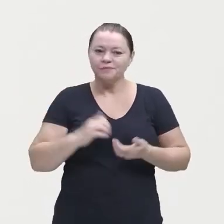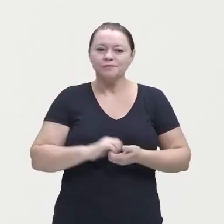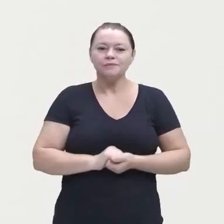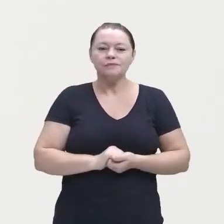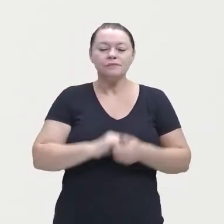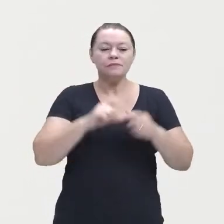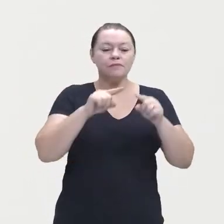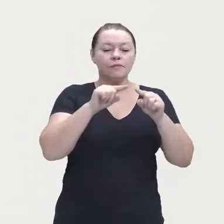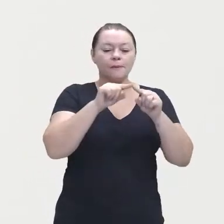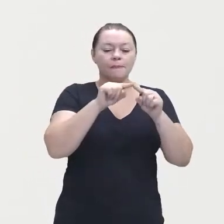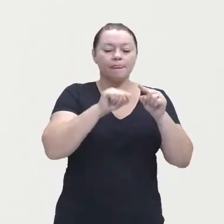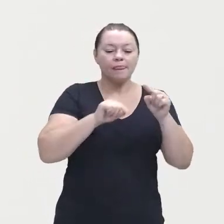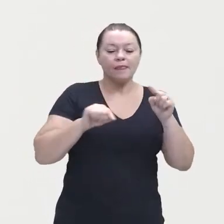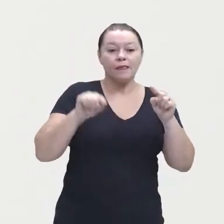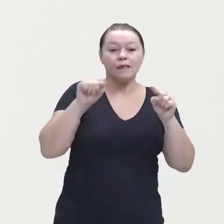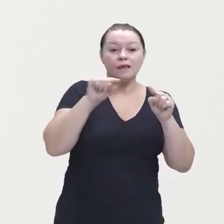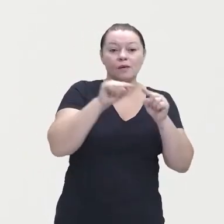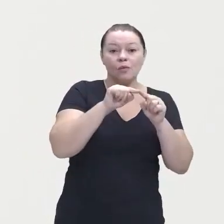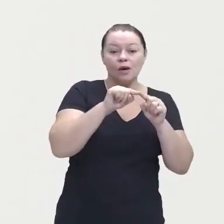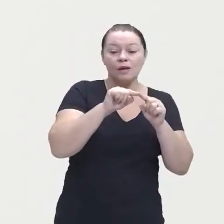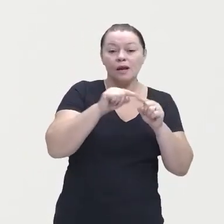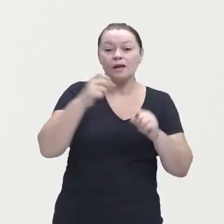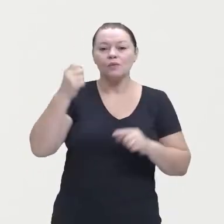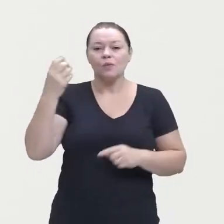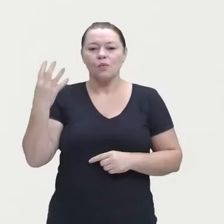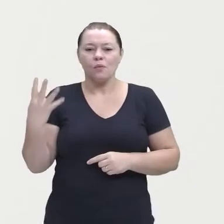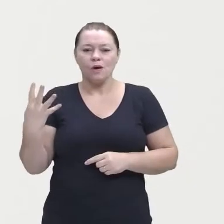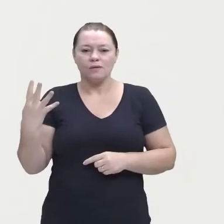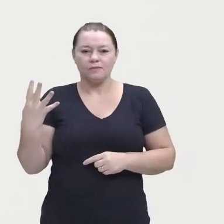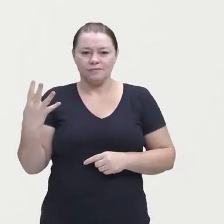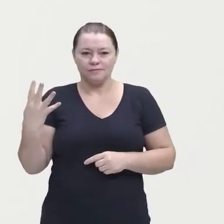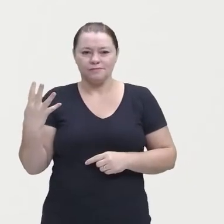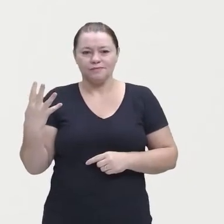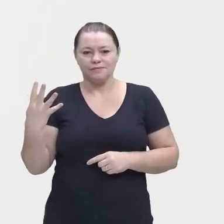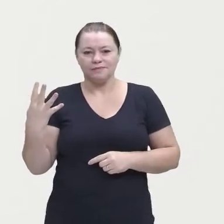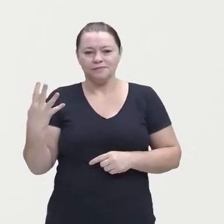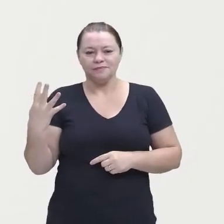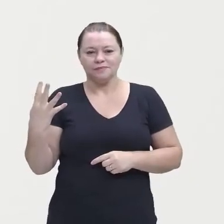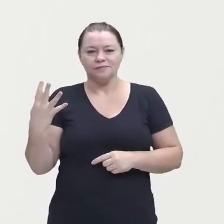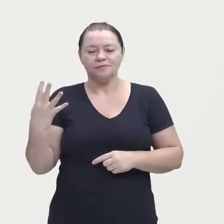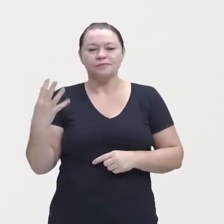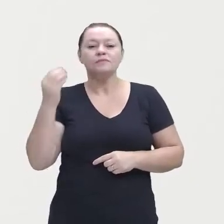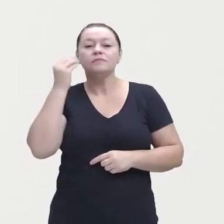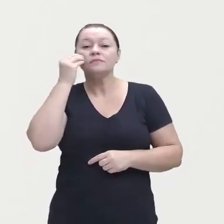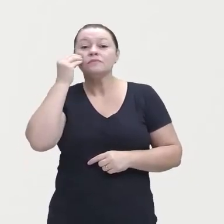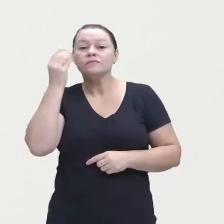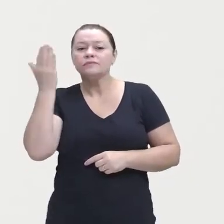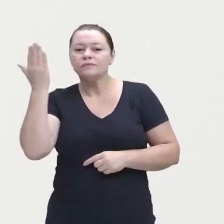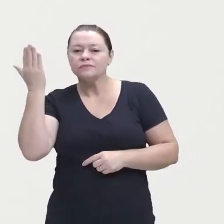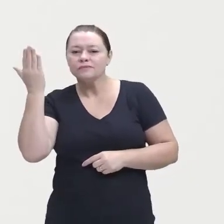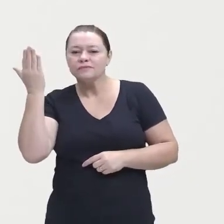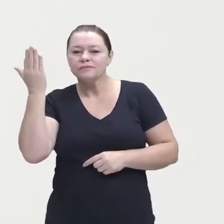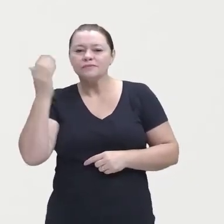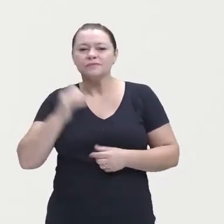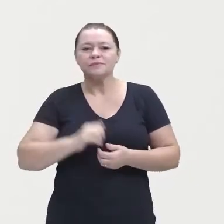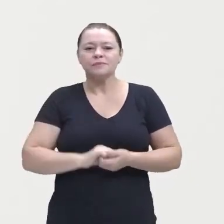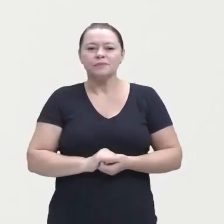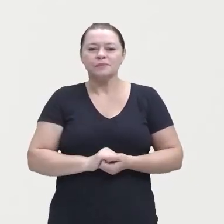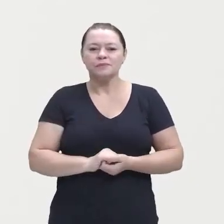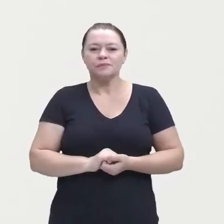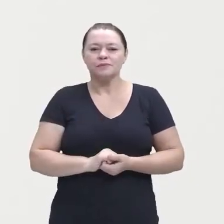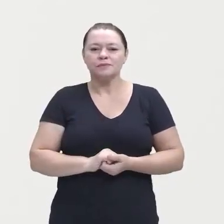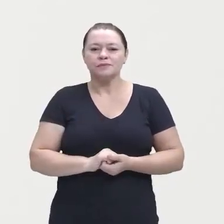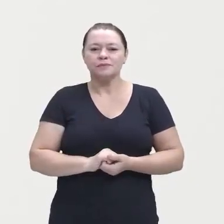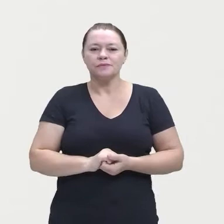Figura geométrica quadrado. 4. 1, 2,